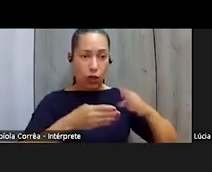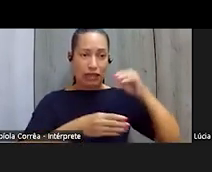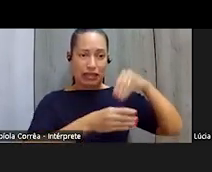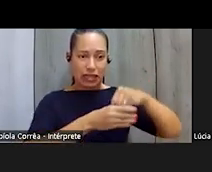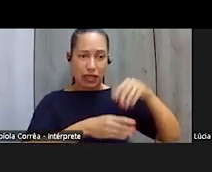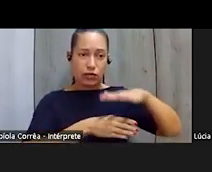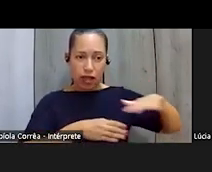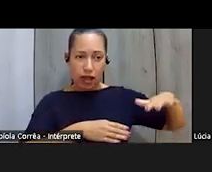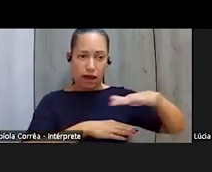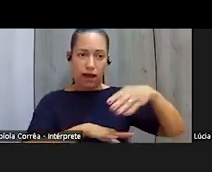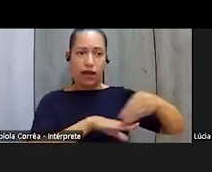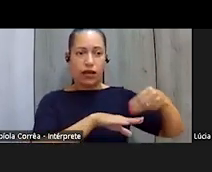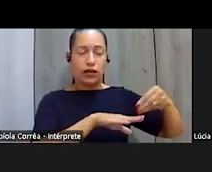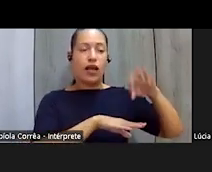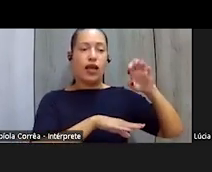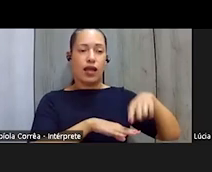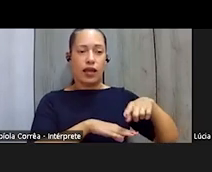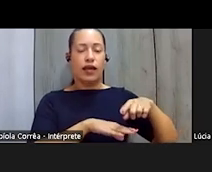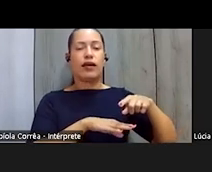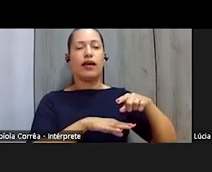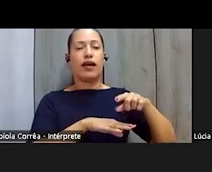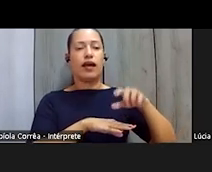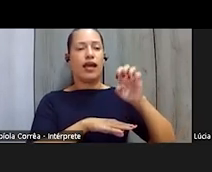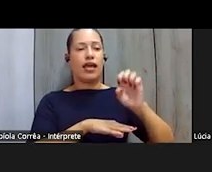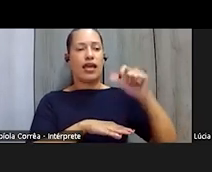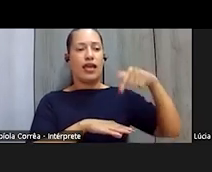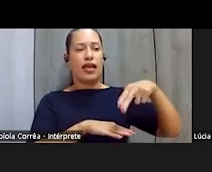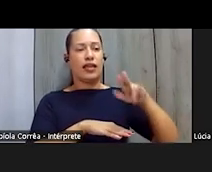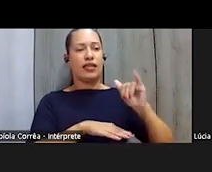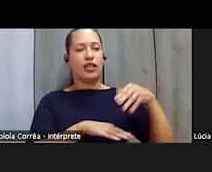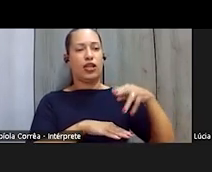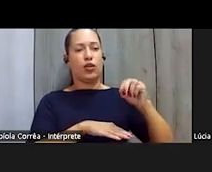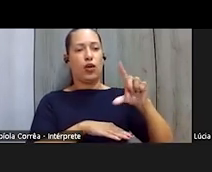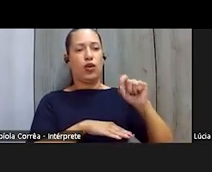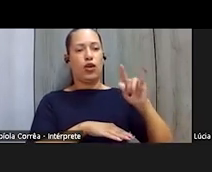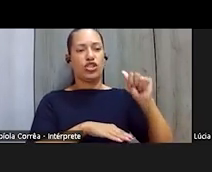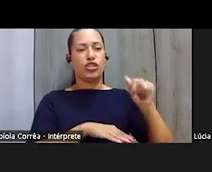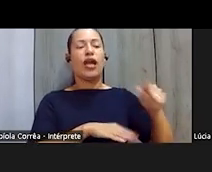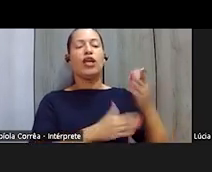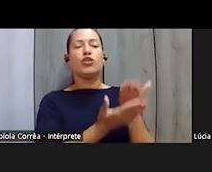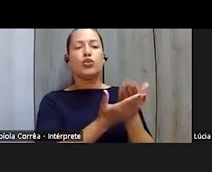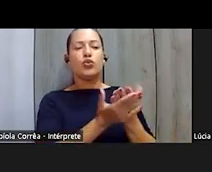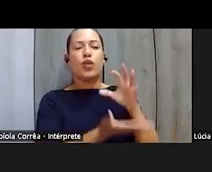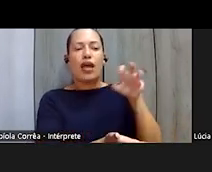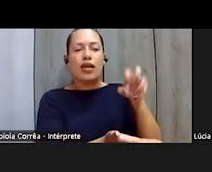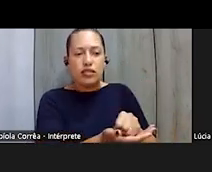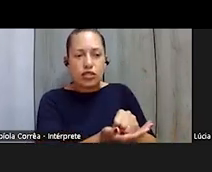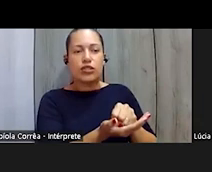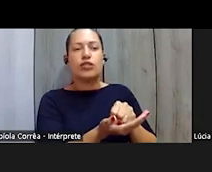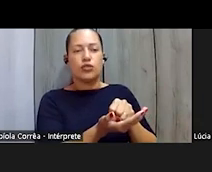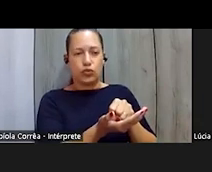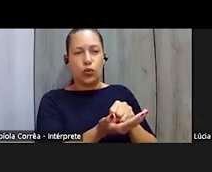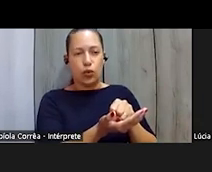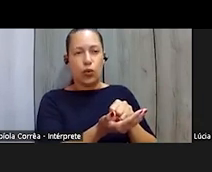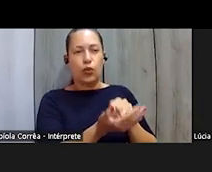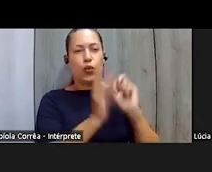a ichnologia. A ichnologia ela estuda o registro da atividade dos organismos. Então, a